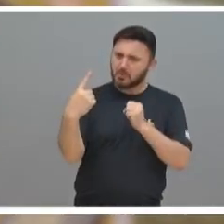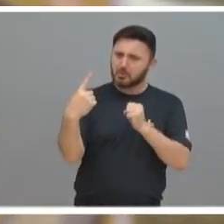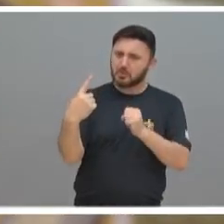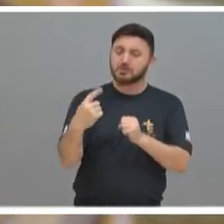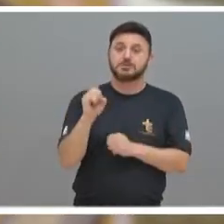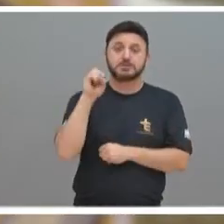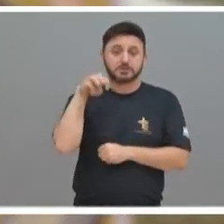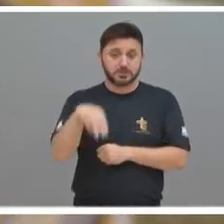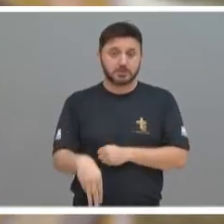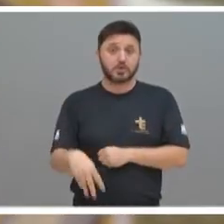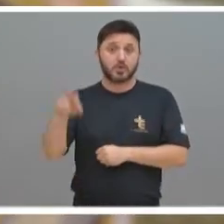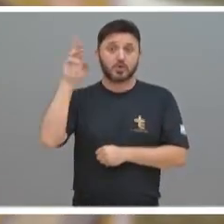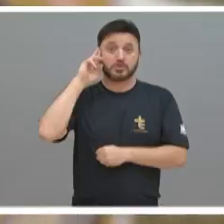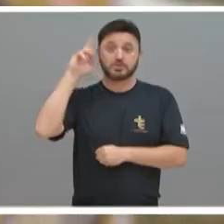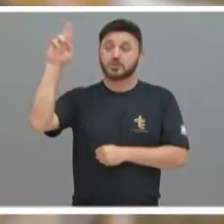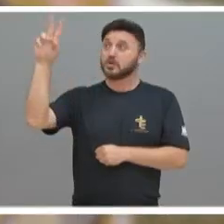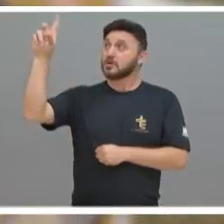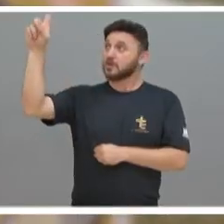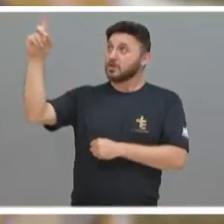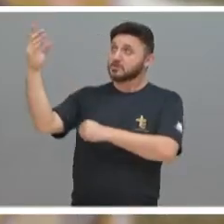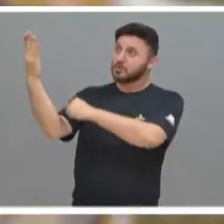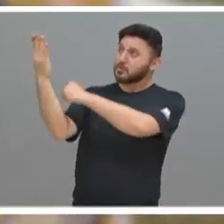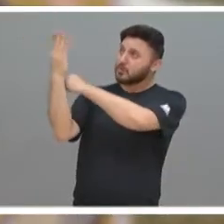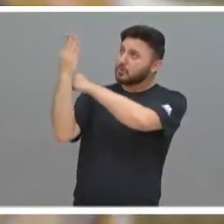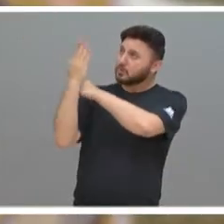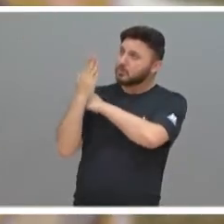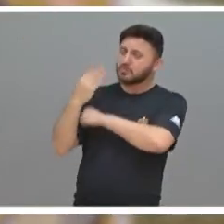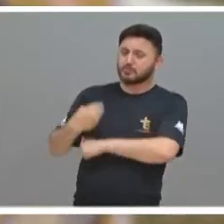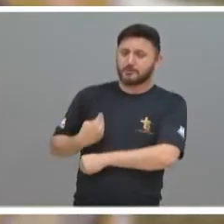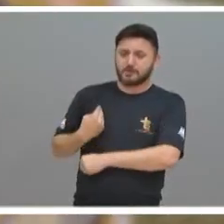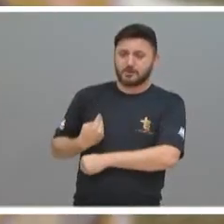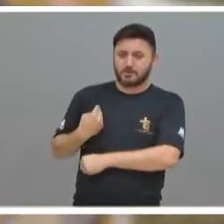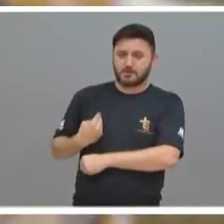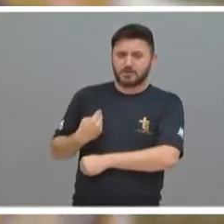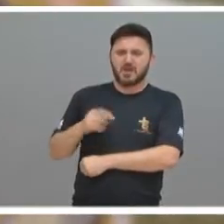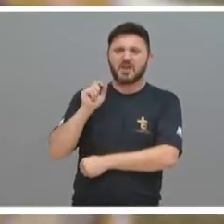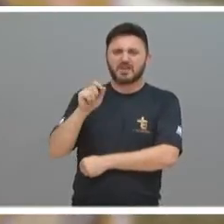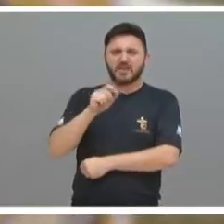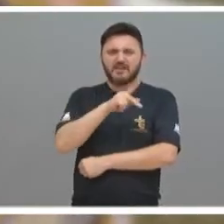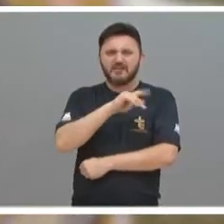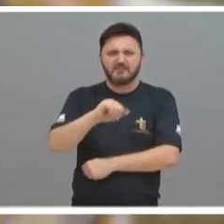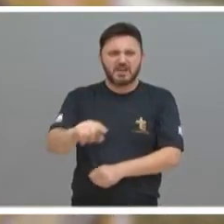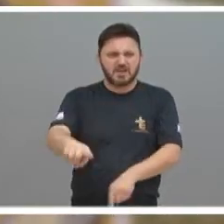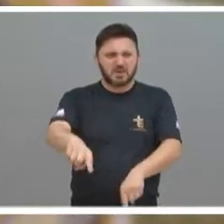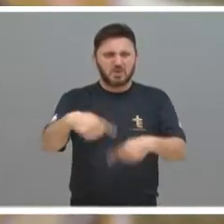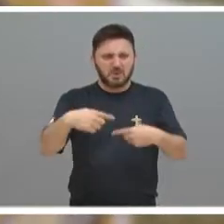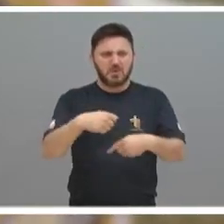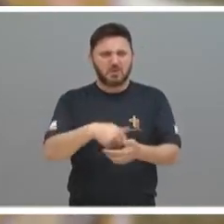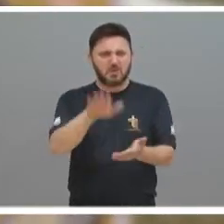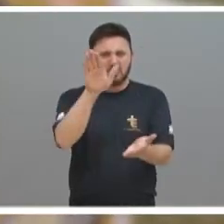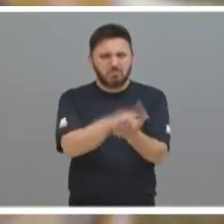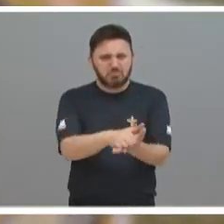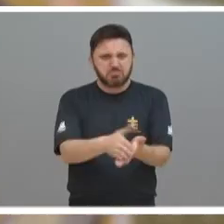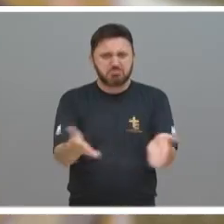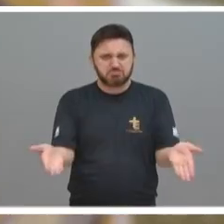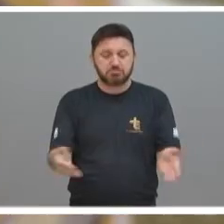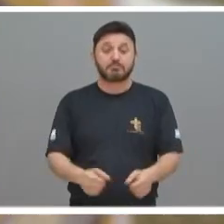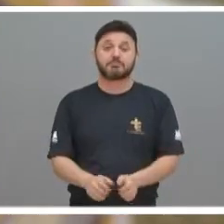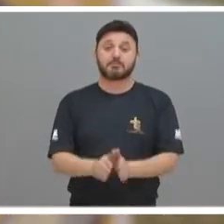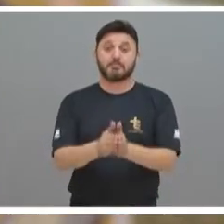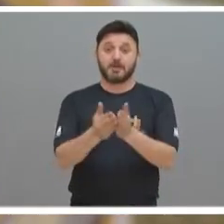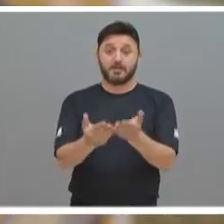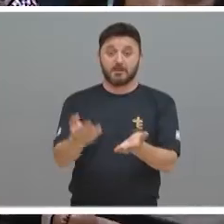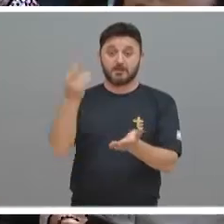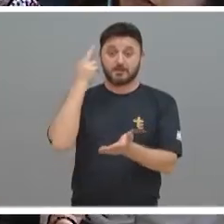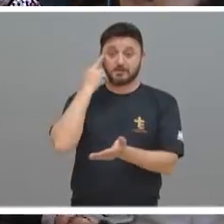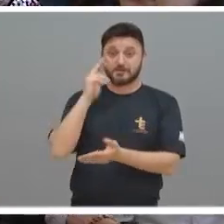Sim, o Senhor Deus é meu auxiliador. Quem é que me vai condenar? Palavra